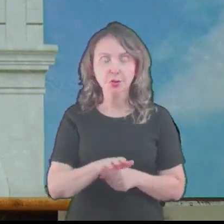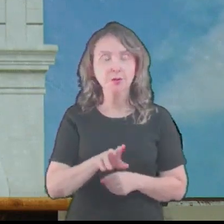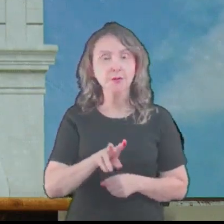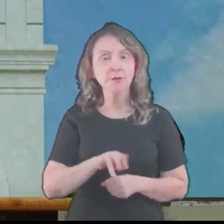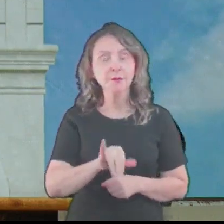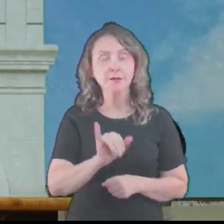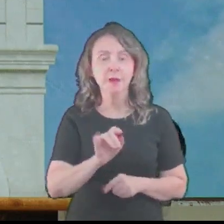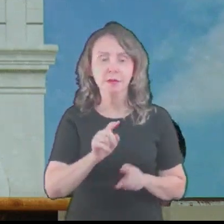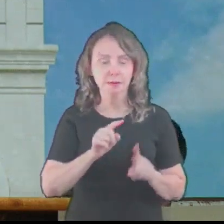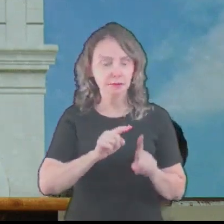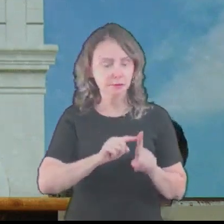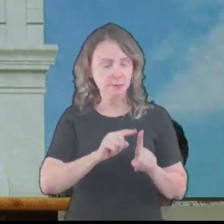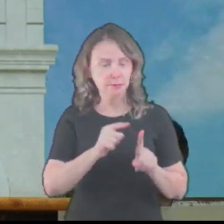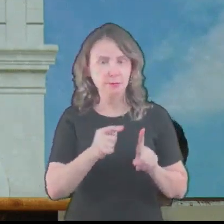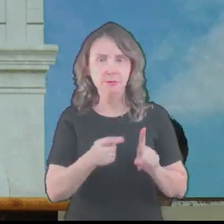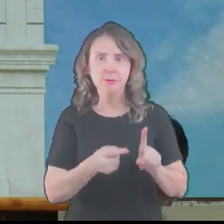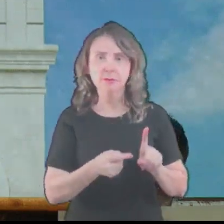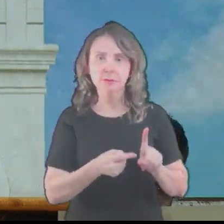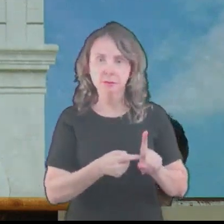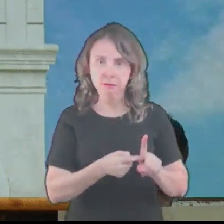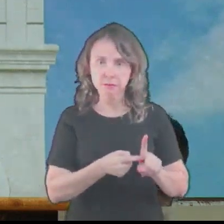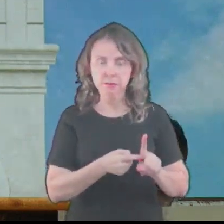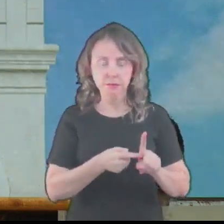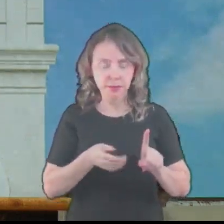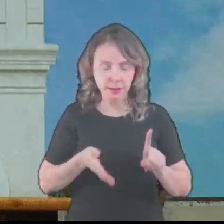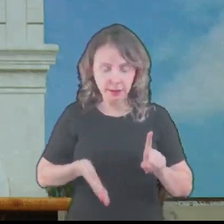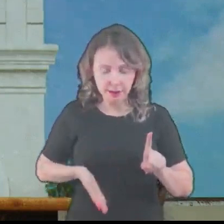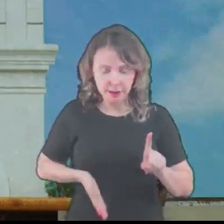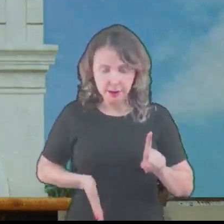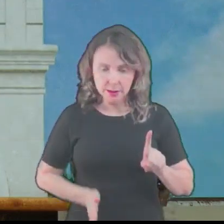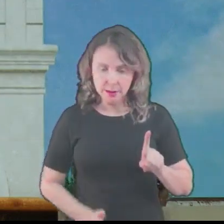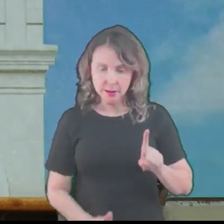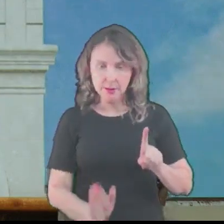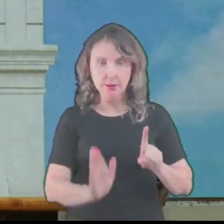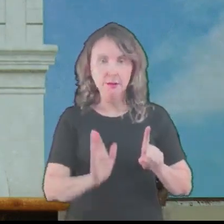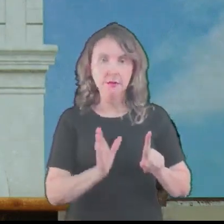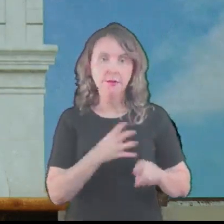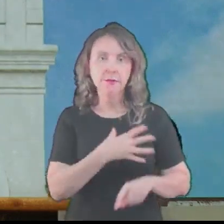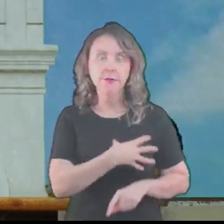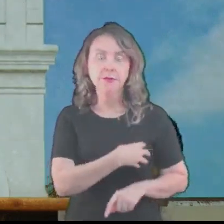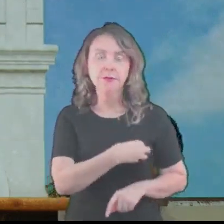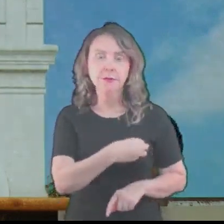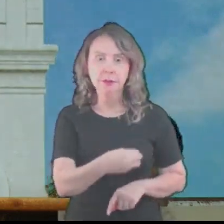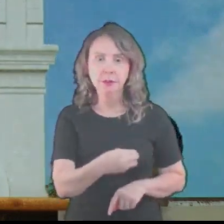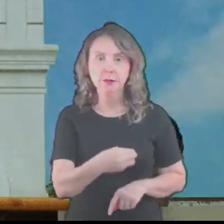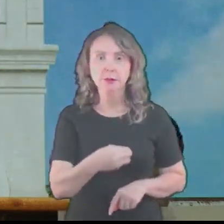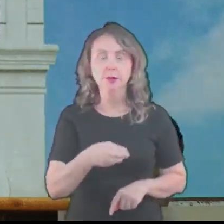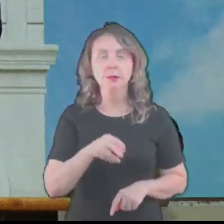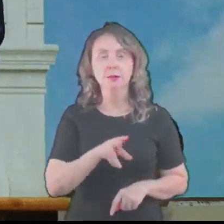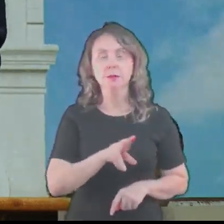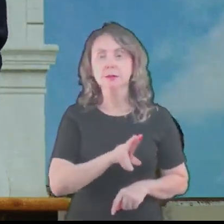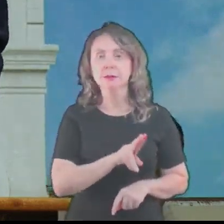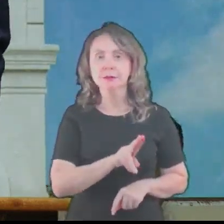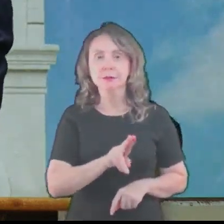conceberá e dará à luz um filho, e chamarão deste